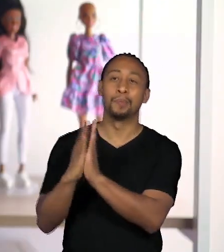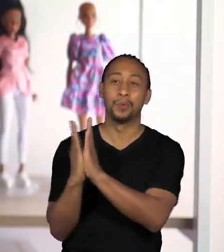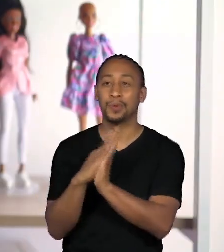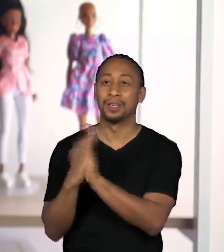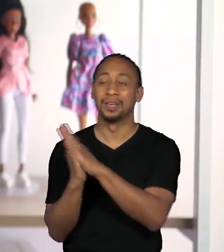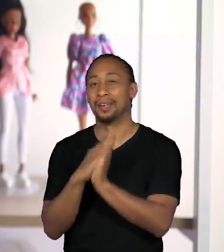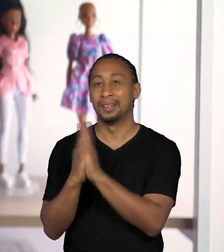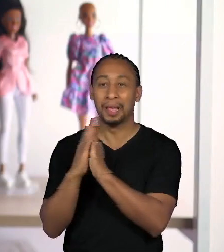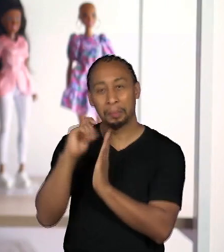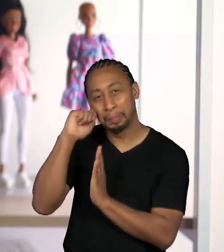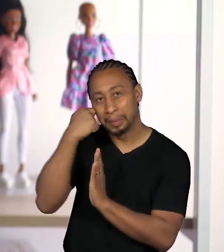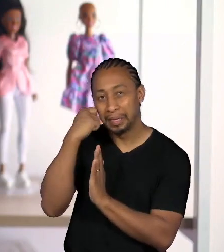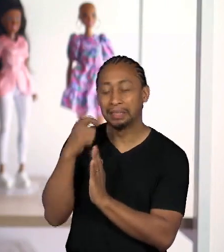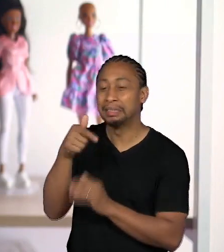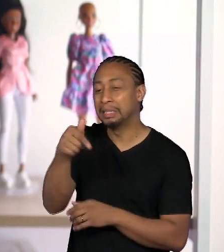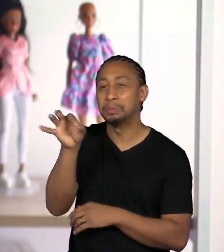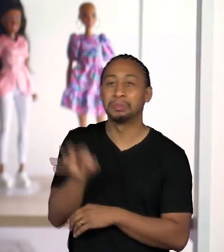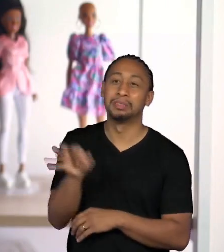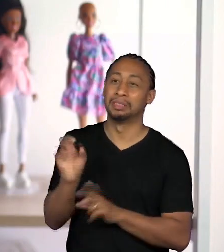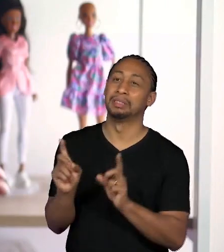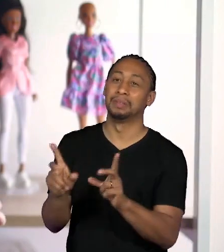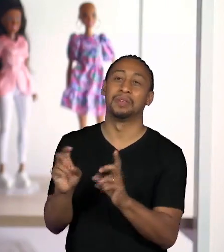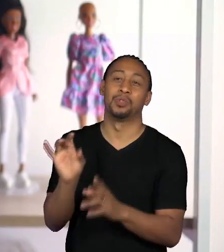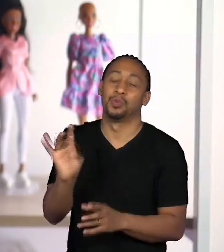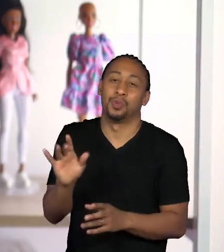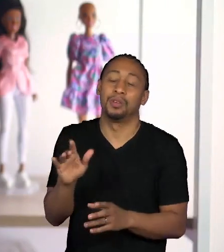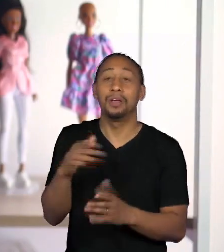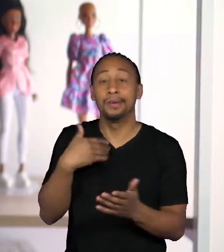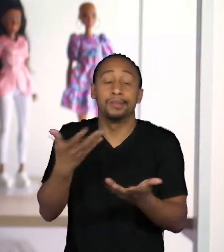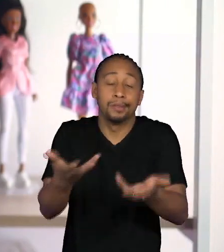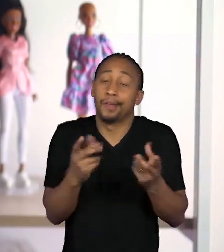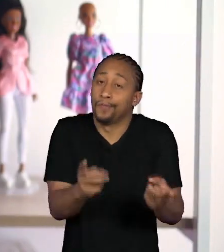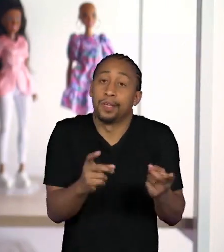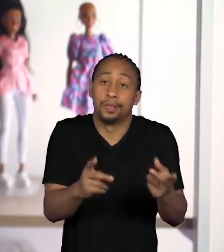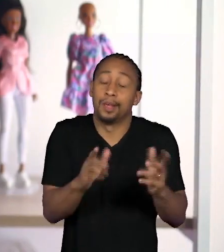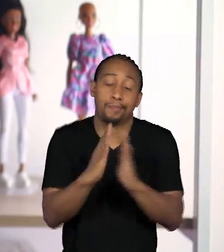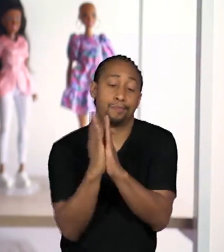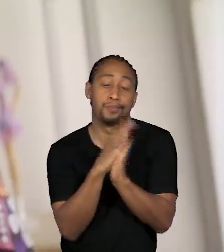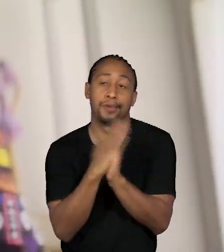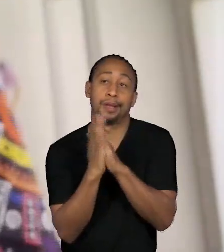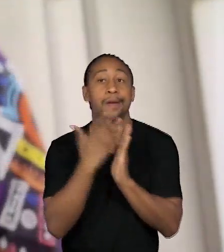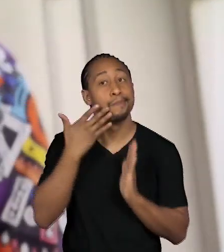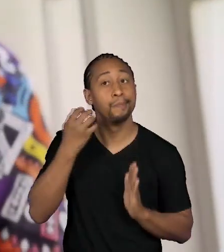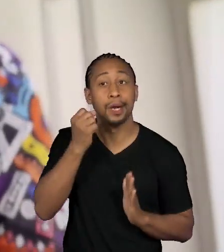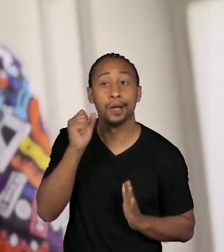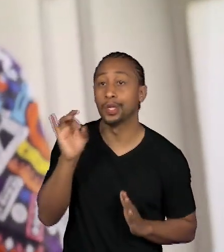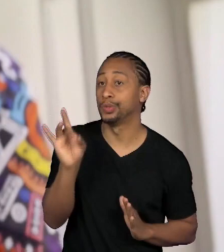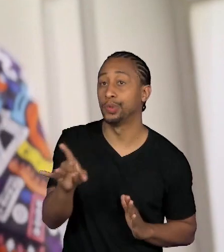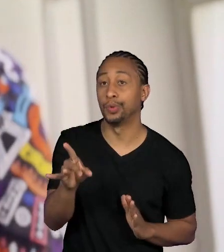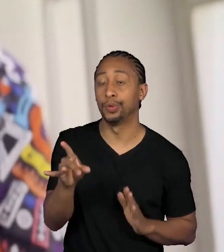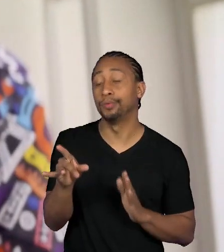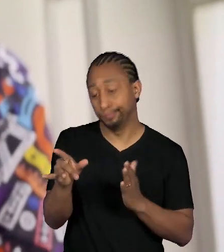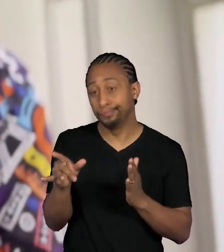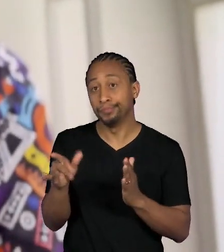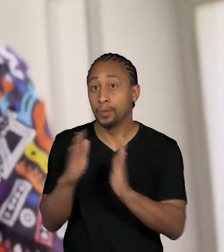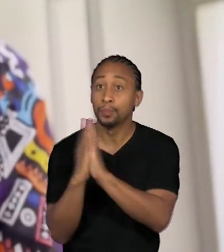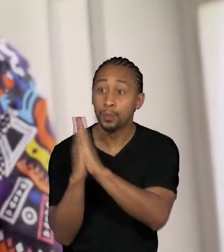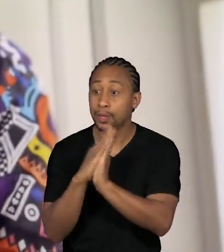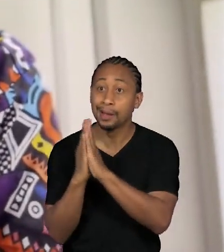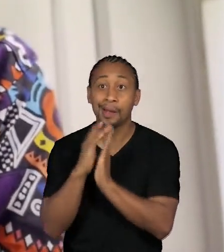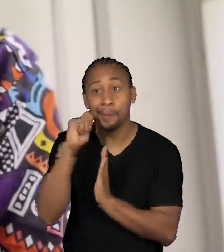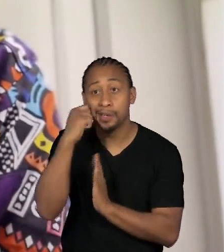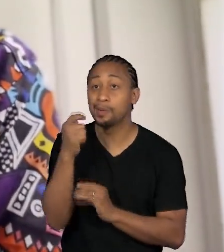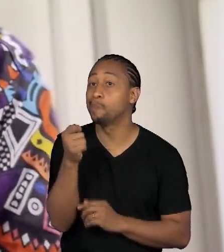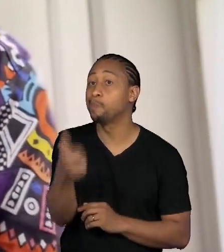bonecas brancas porque ele fatura milhões com isso. E a gente tem base, a gente tem pesquisa que as pessoas só não